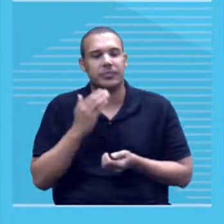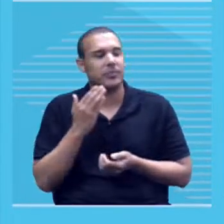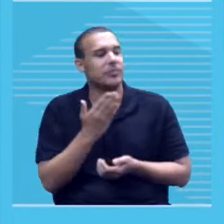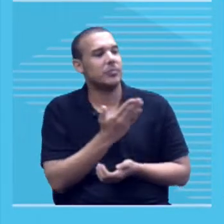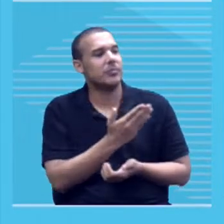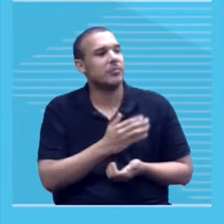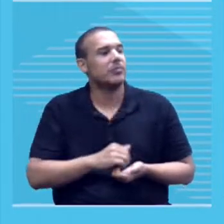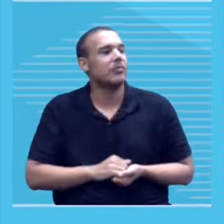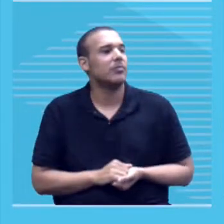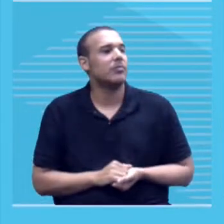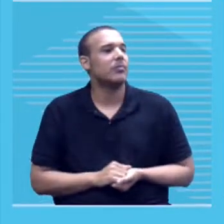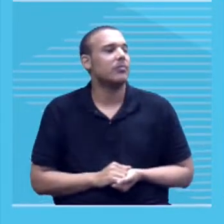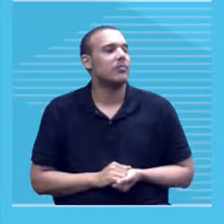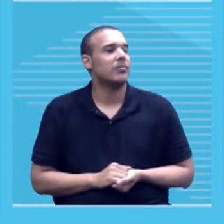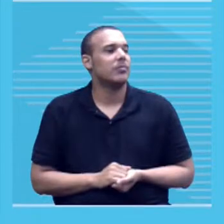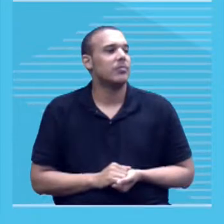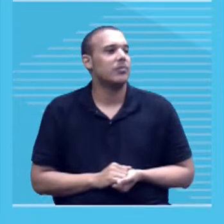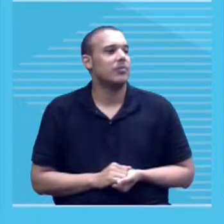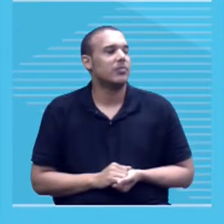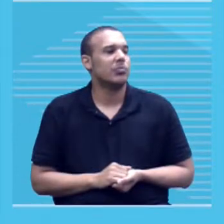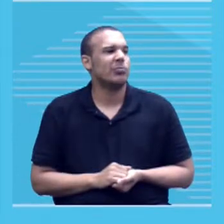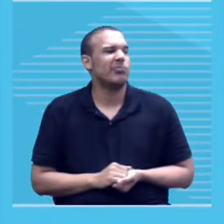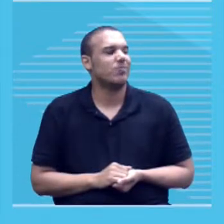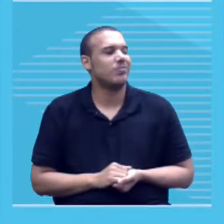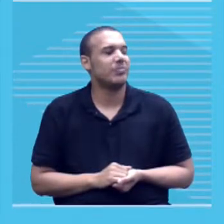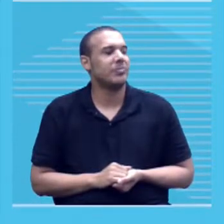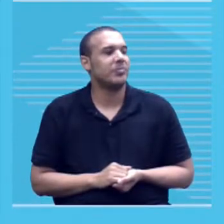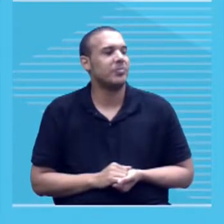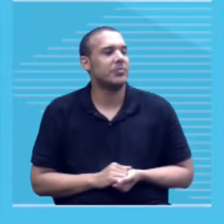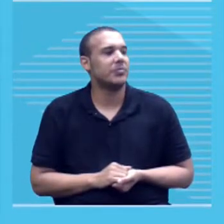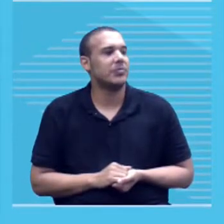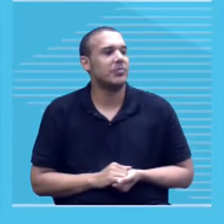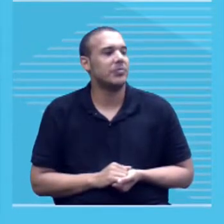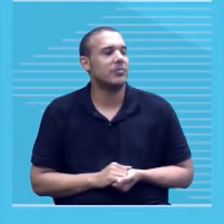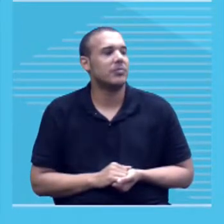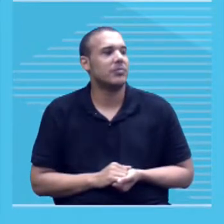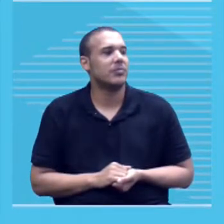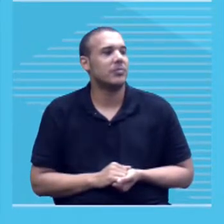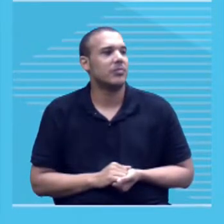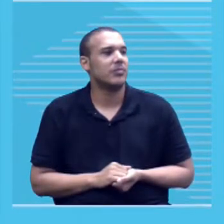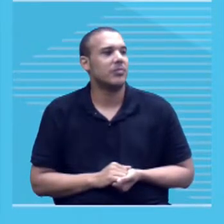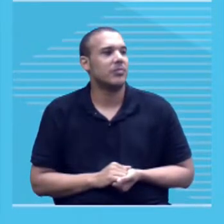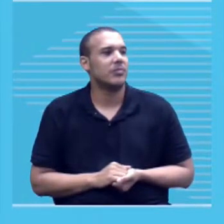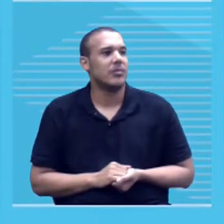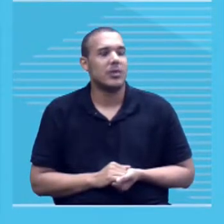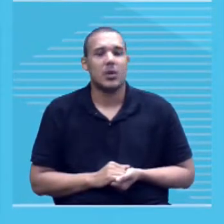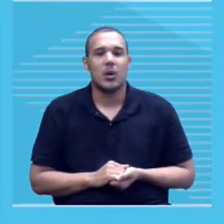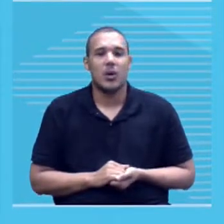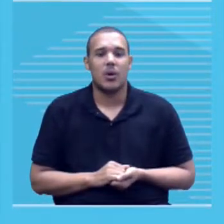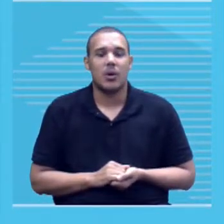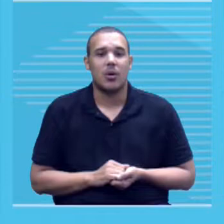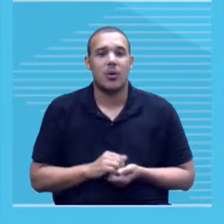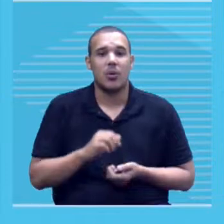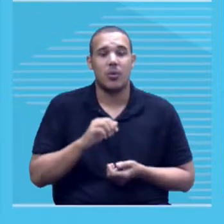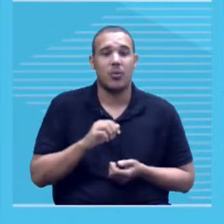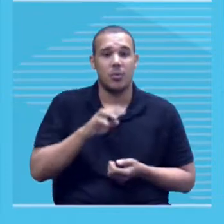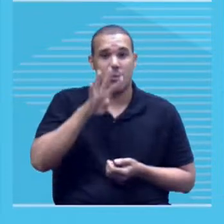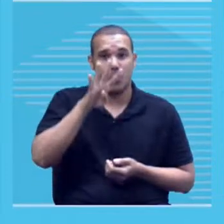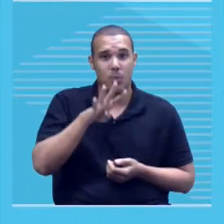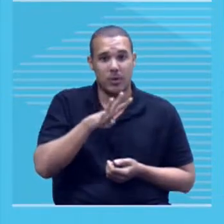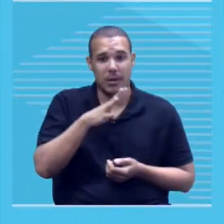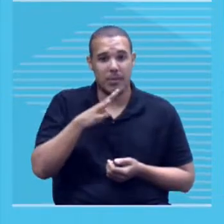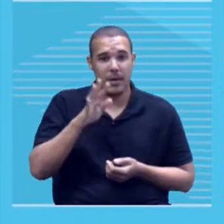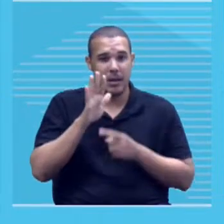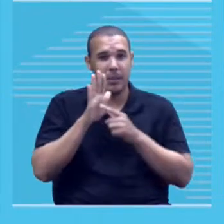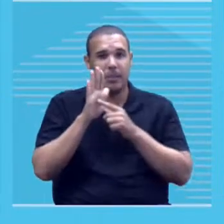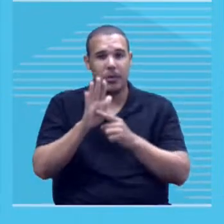quando percorridos por uma corrente elétrica igual ou maior àquela que são capazes de suportar. O quadro a seguir mostra uma série de fusíveis e valores de corrente